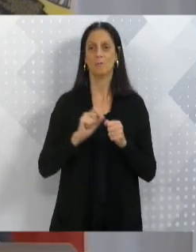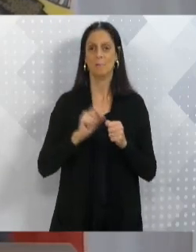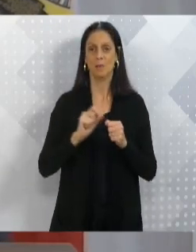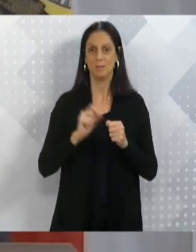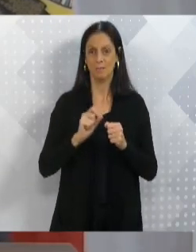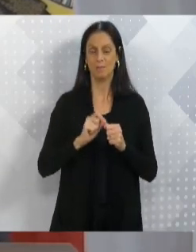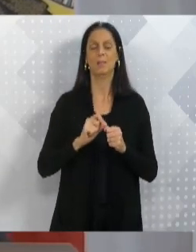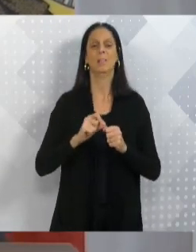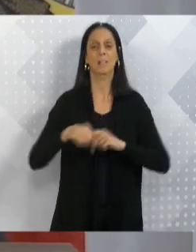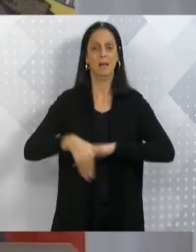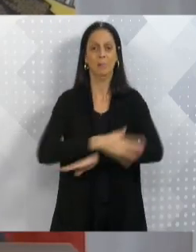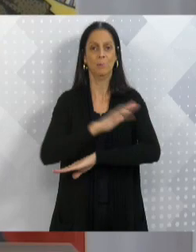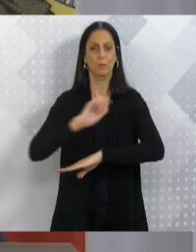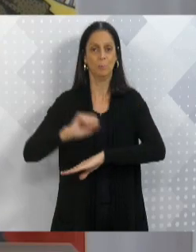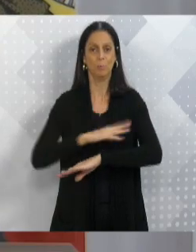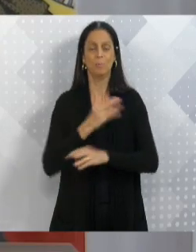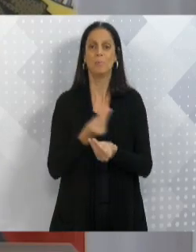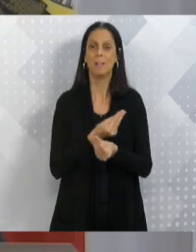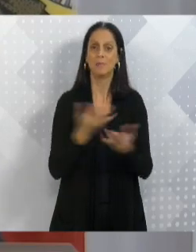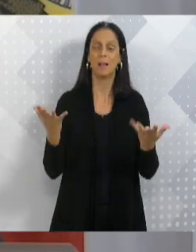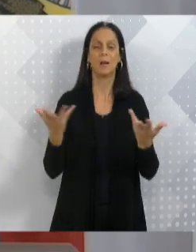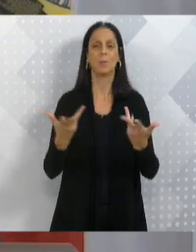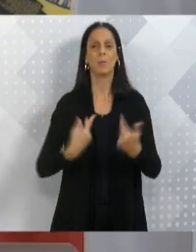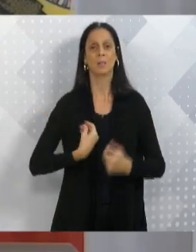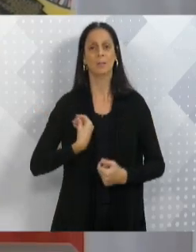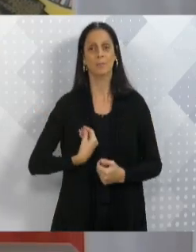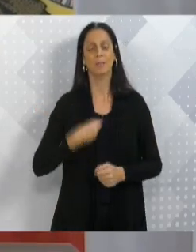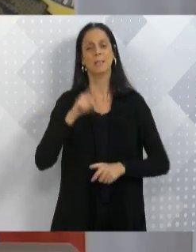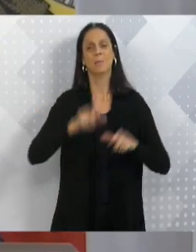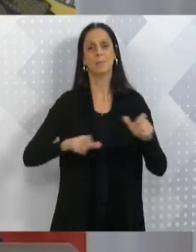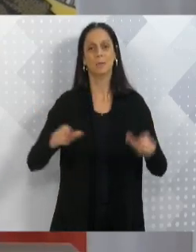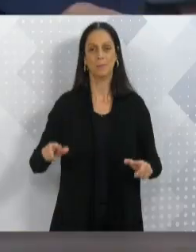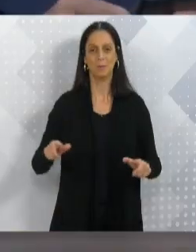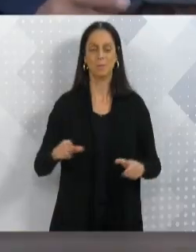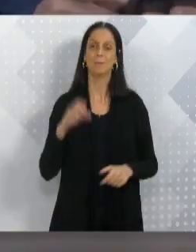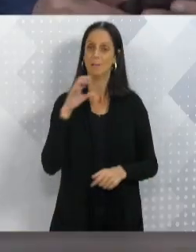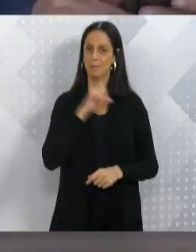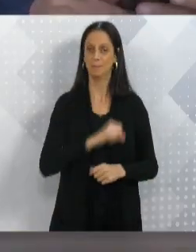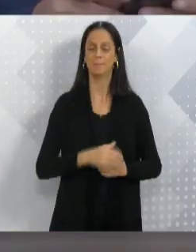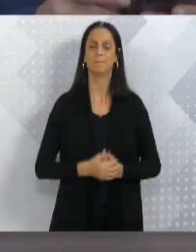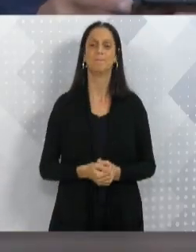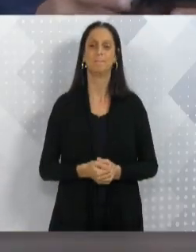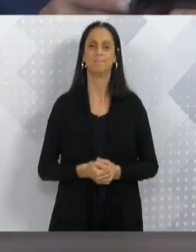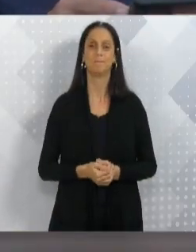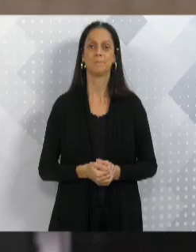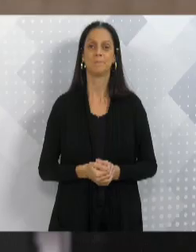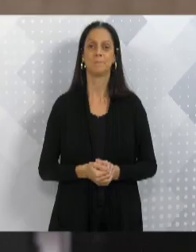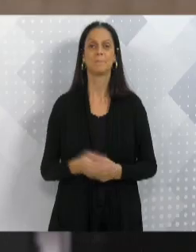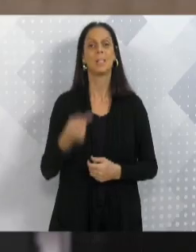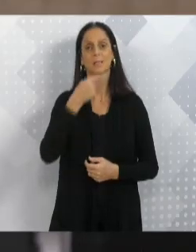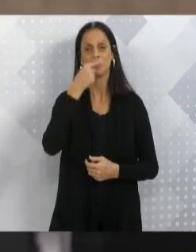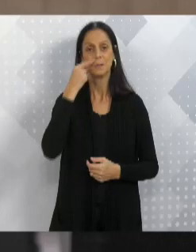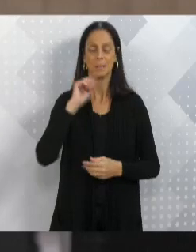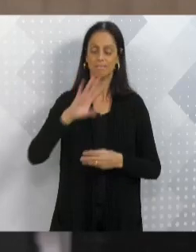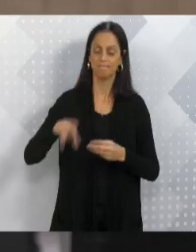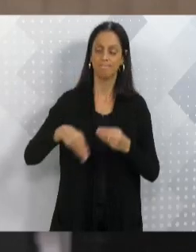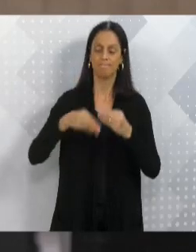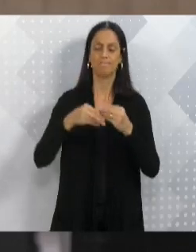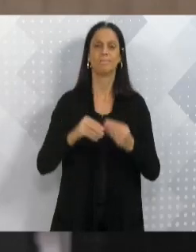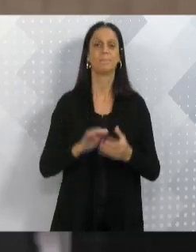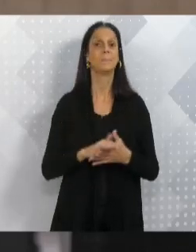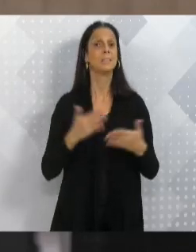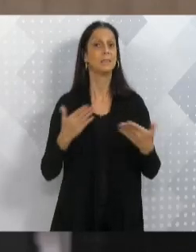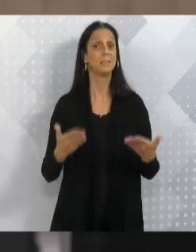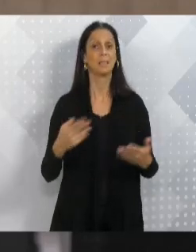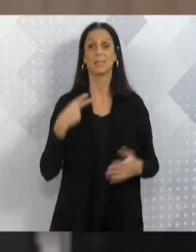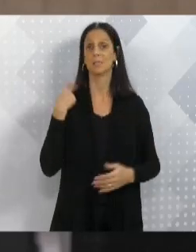urbana, qualidade de vida para a nossa gente. Concedo a parte, vereador. Com autorização do orador, vereador Nazato. Vereador Jovino, gostaria